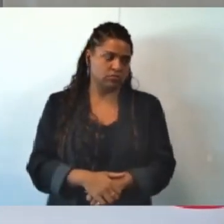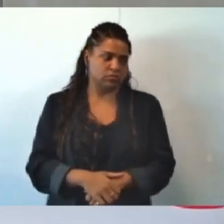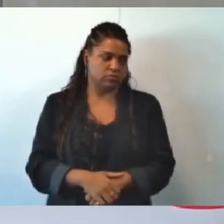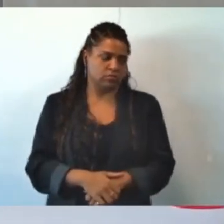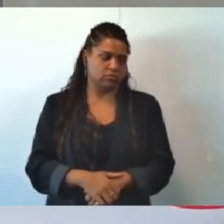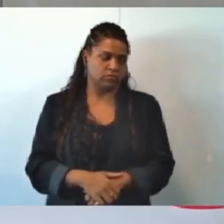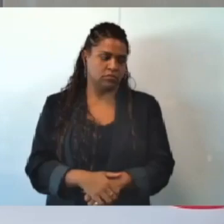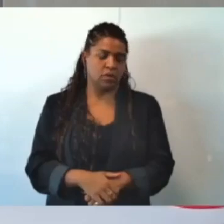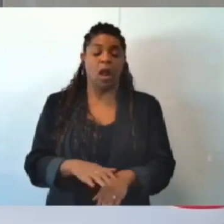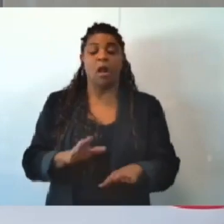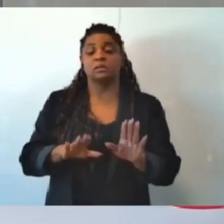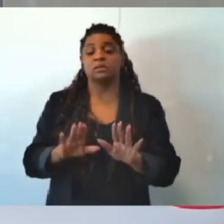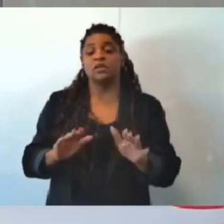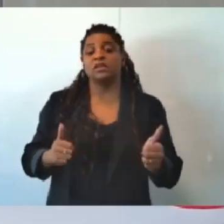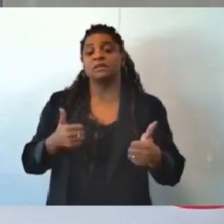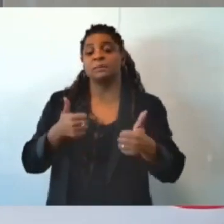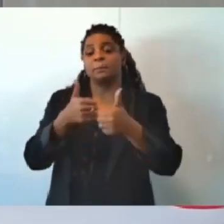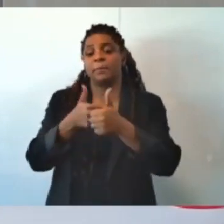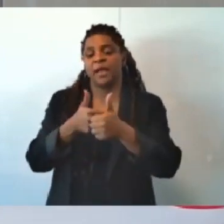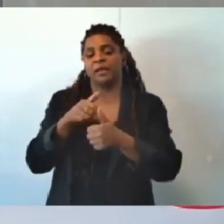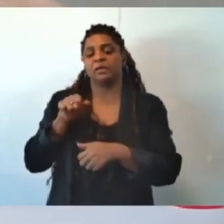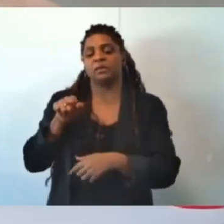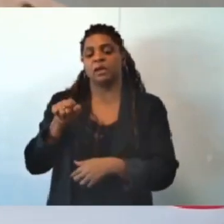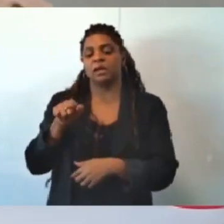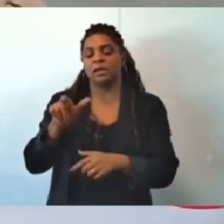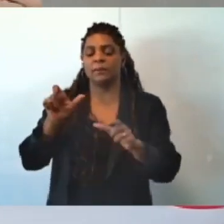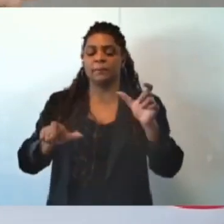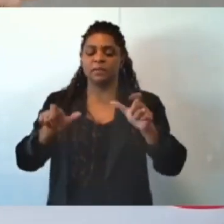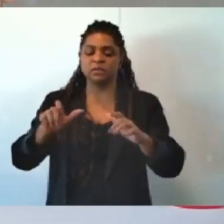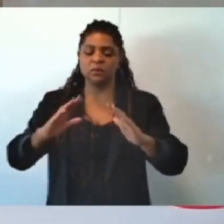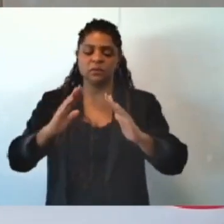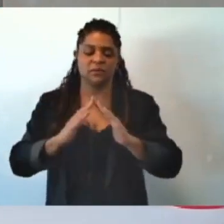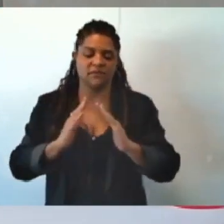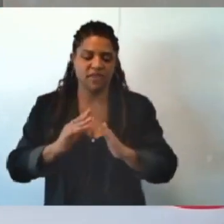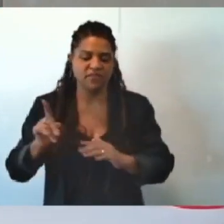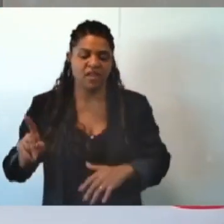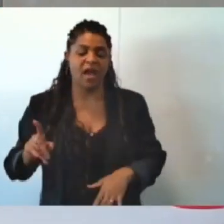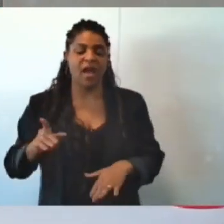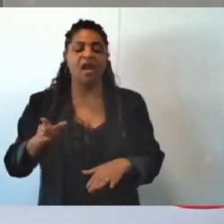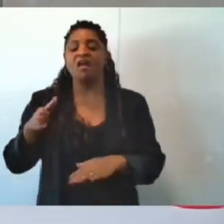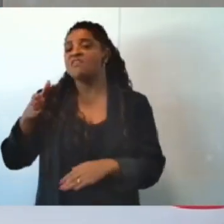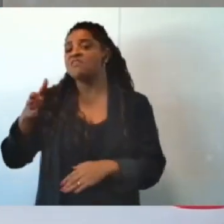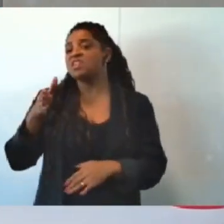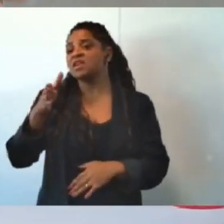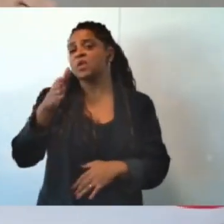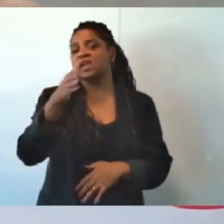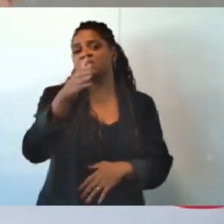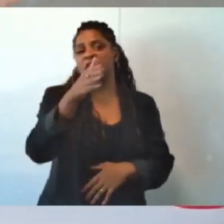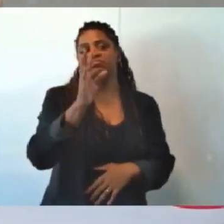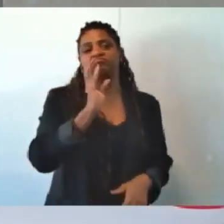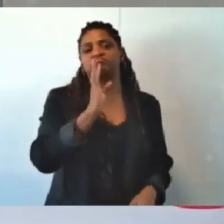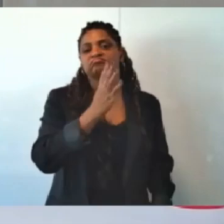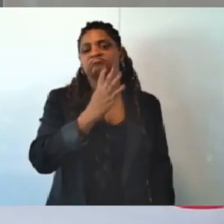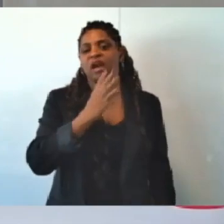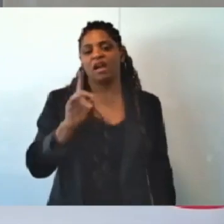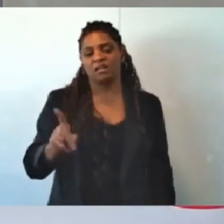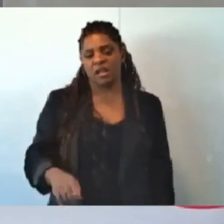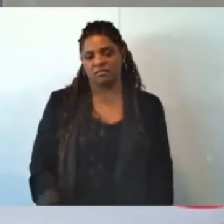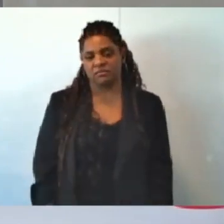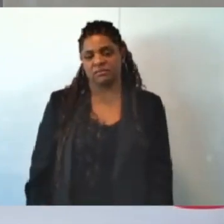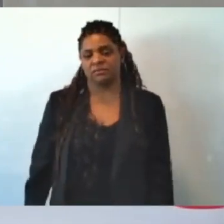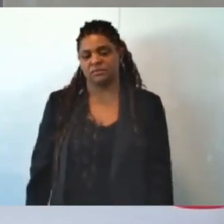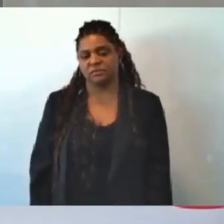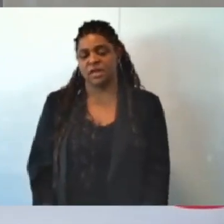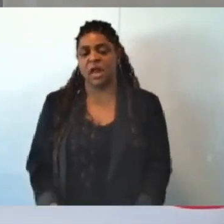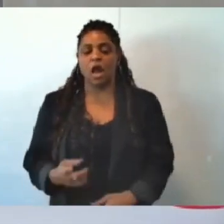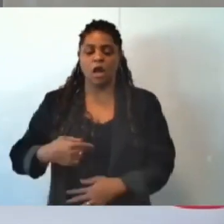dali mesmo, as pessoas que vivem ali próximo da Sapucaí, são frequentadores dos bares da Sapucaí. Né? Frequentam bares. Olha, nós somos clientes